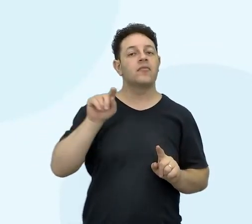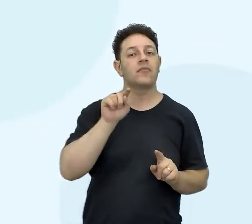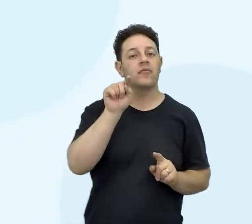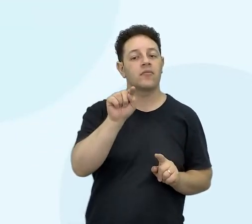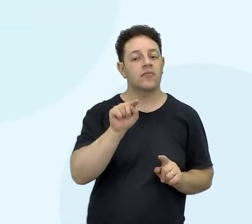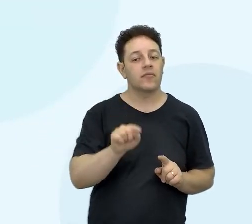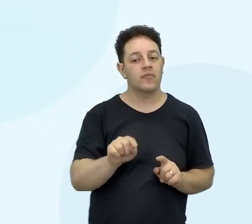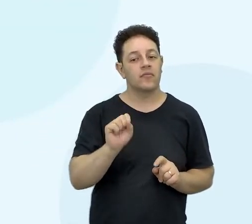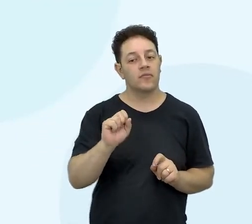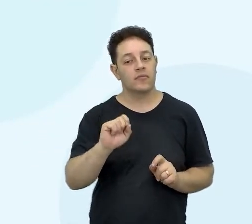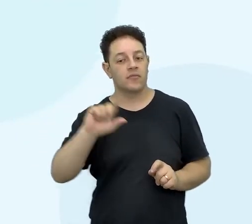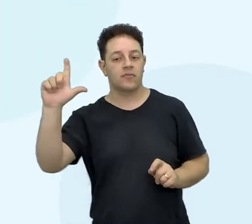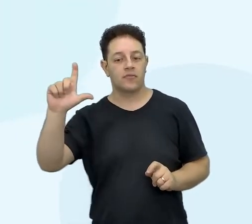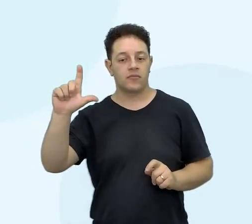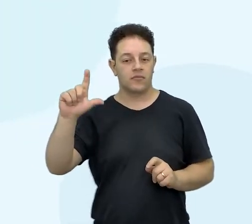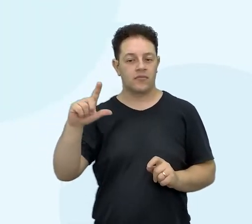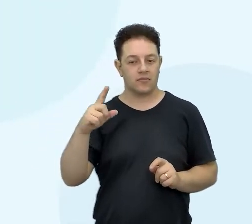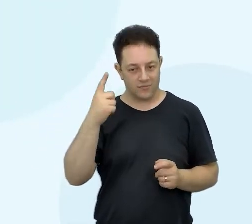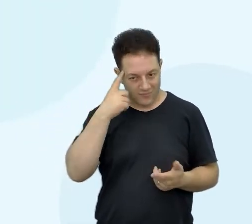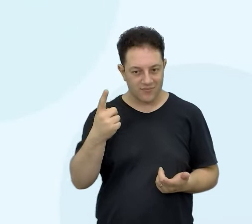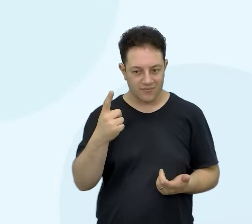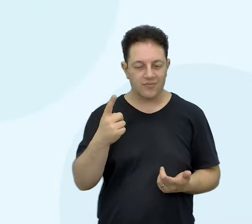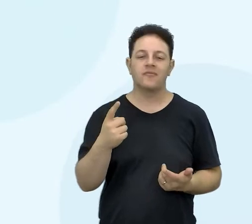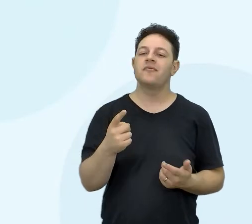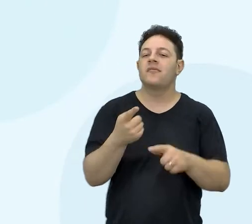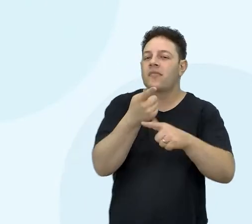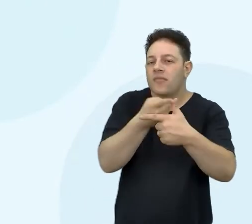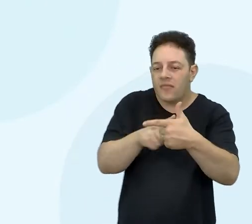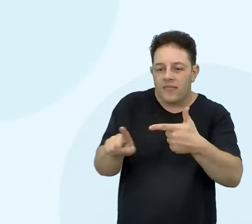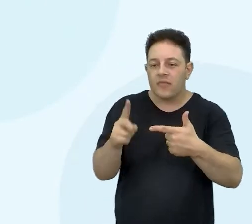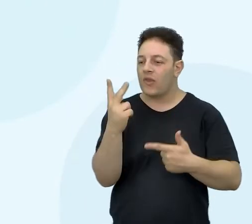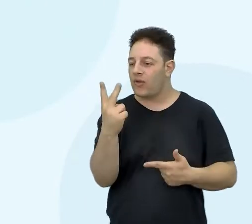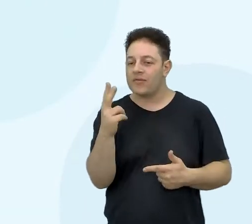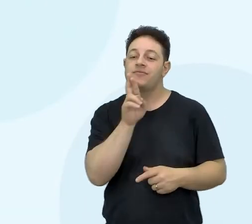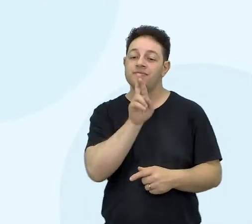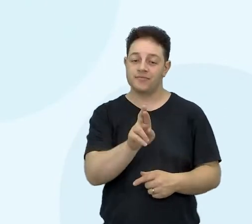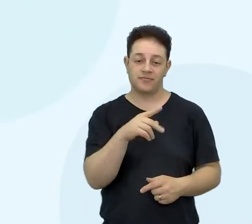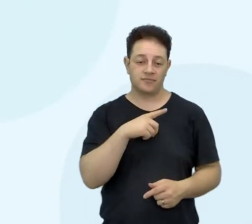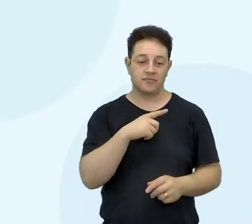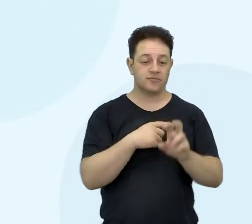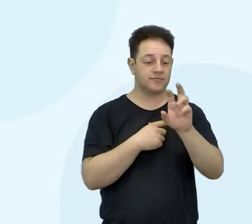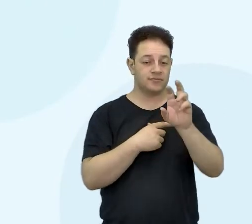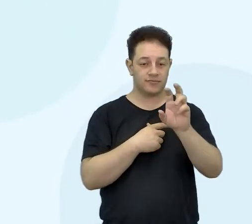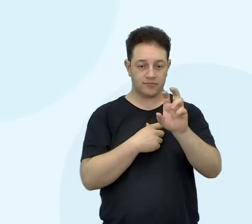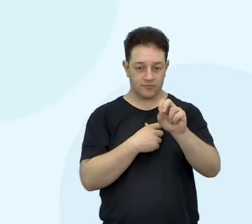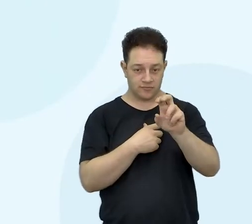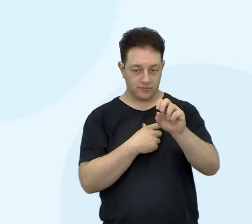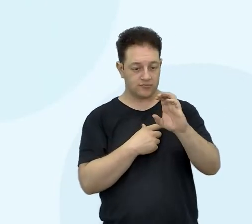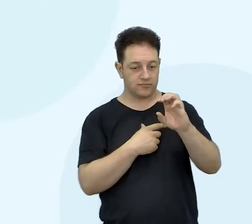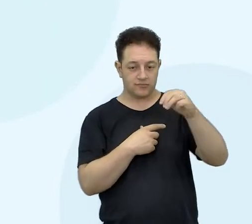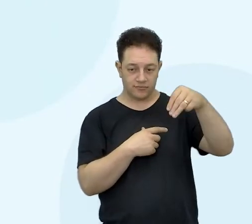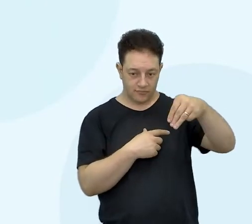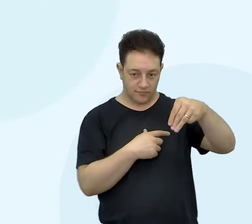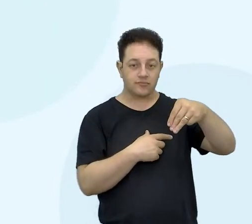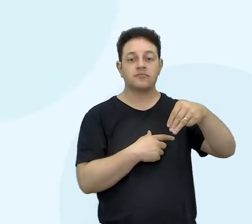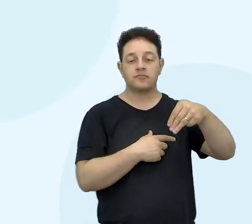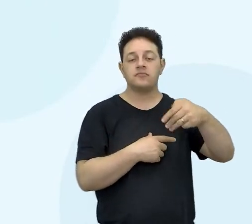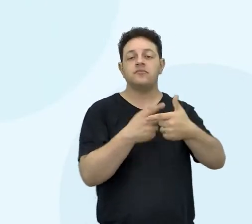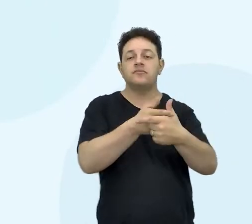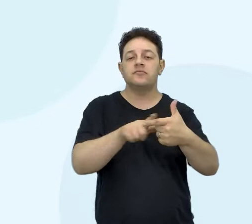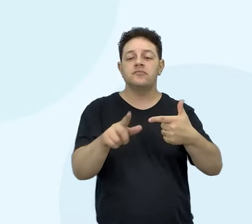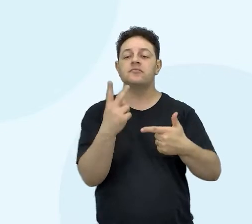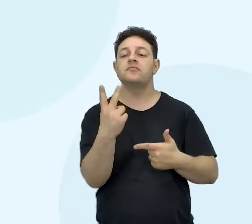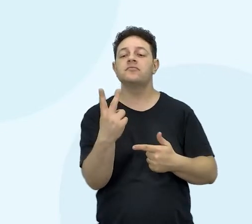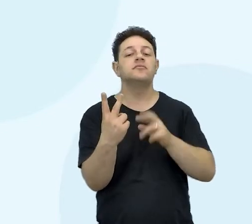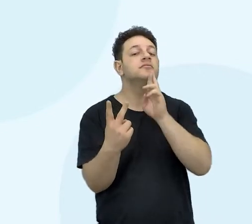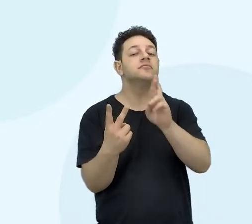proporcionalidade da mesma forma que, só dividir por 2 ali, você vai perceber, olha, 50 centímetros, a metade dividido por 2,